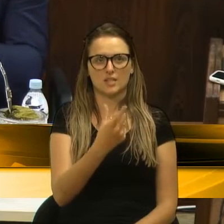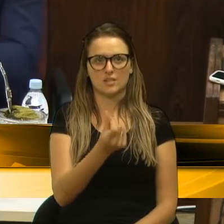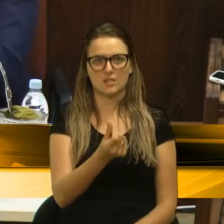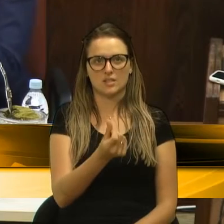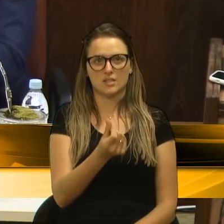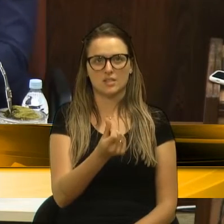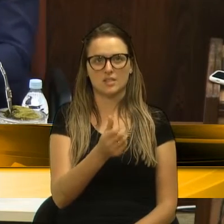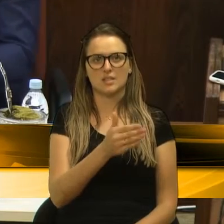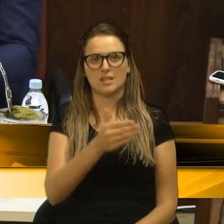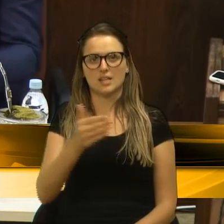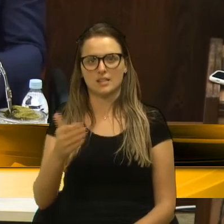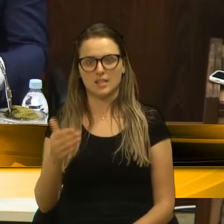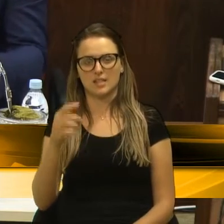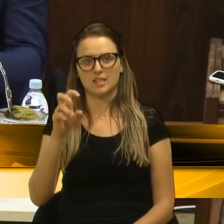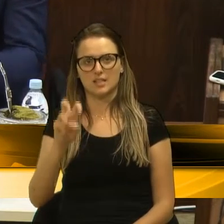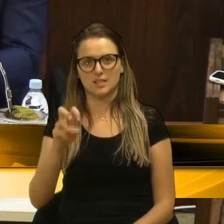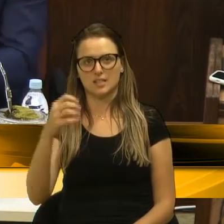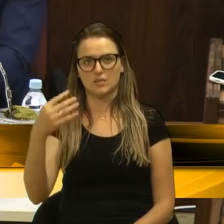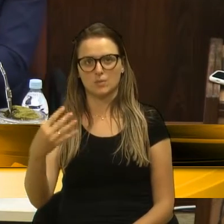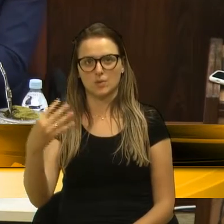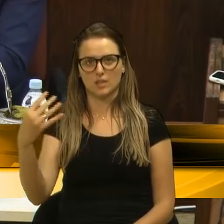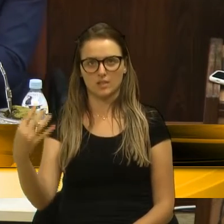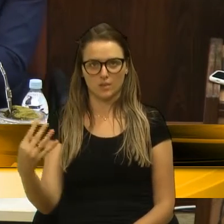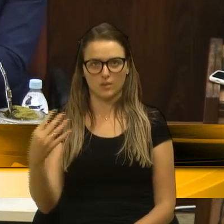516 a 544.